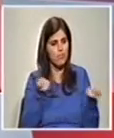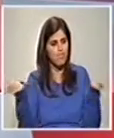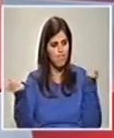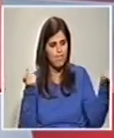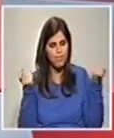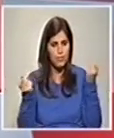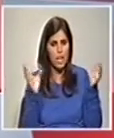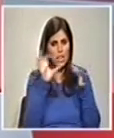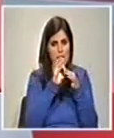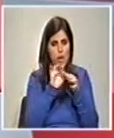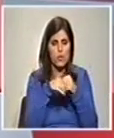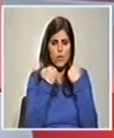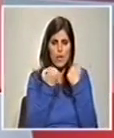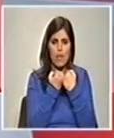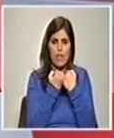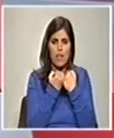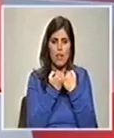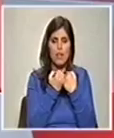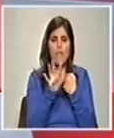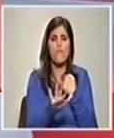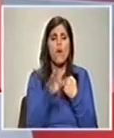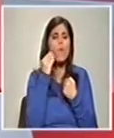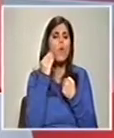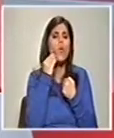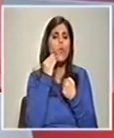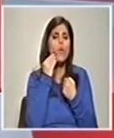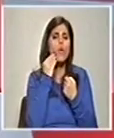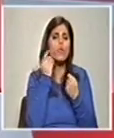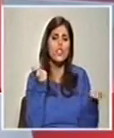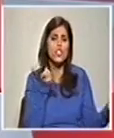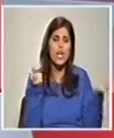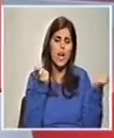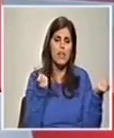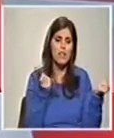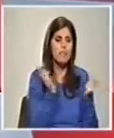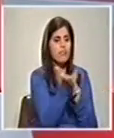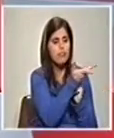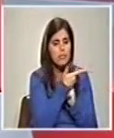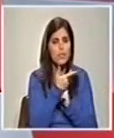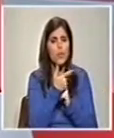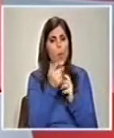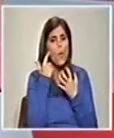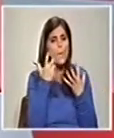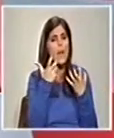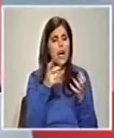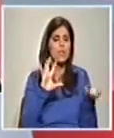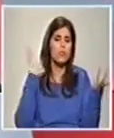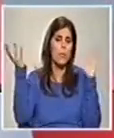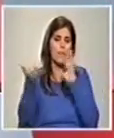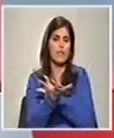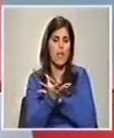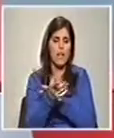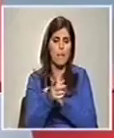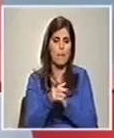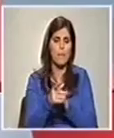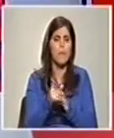da sua ligação à sociedade, na perspectiva como gera, no fundo, os seus colaboradores e com o impacto ambiental que gera. Uhum. E maximizar isto... E que